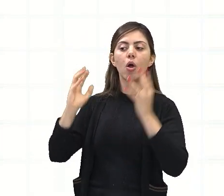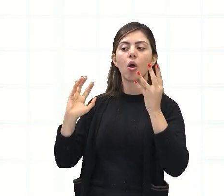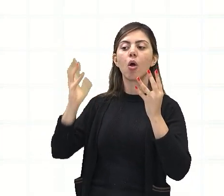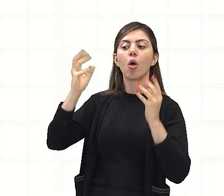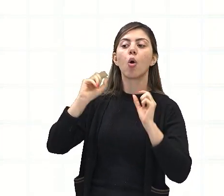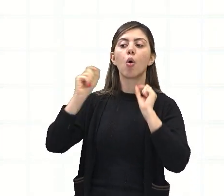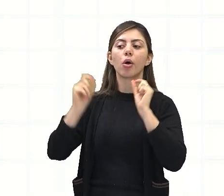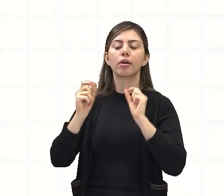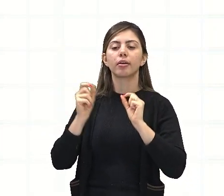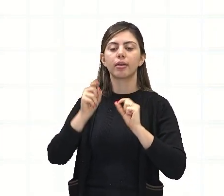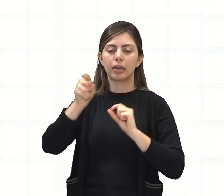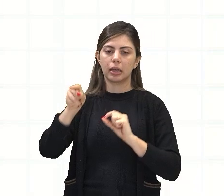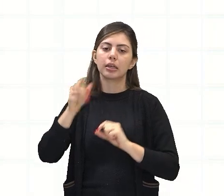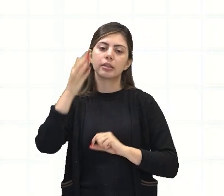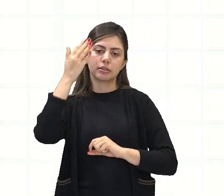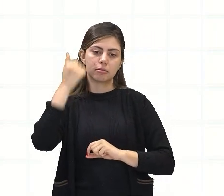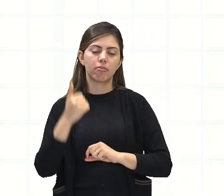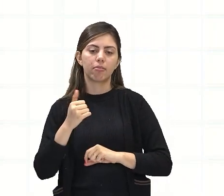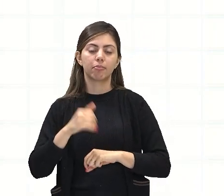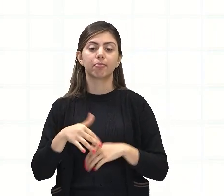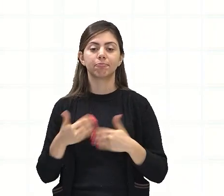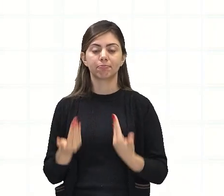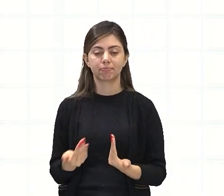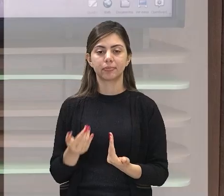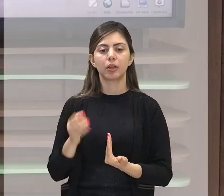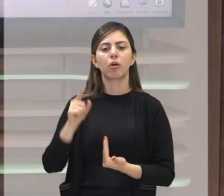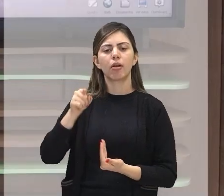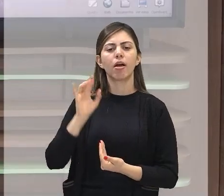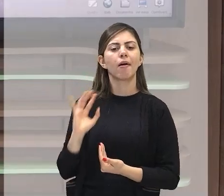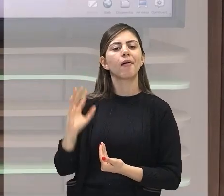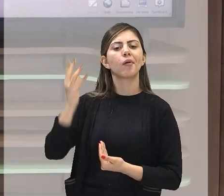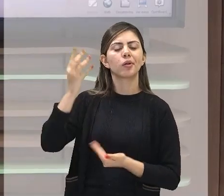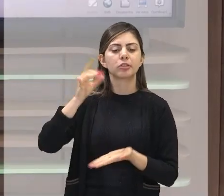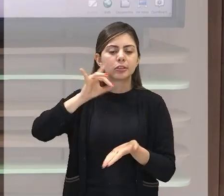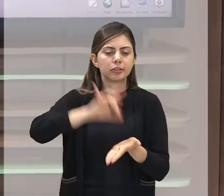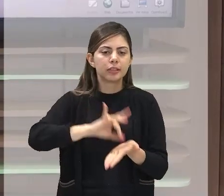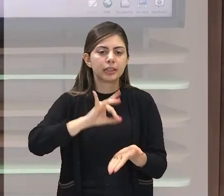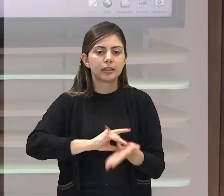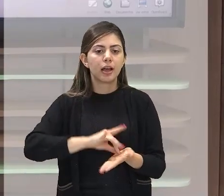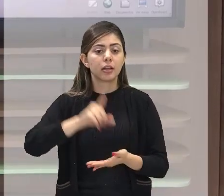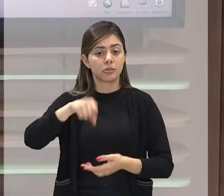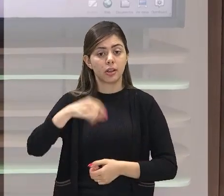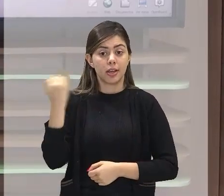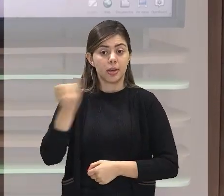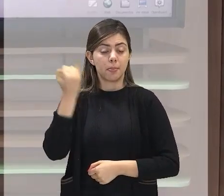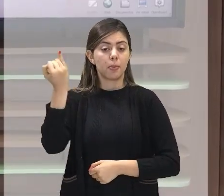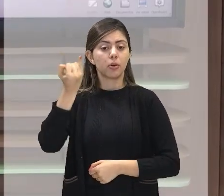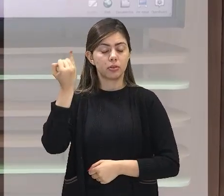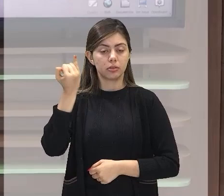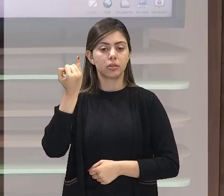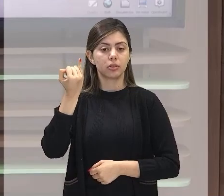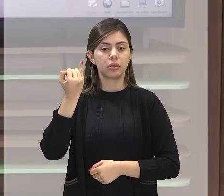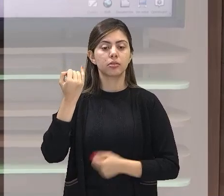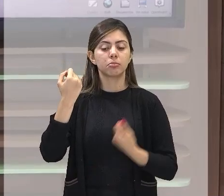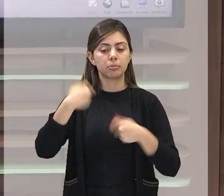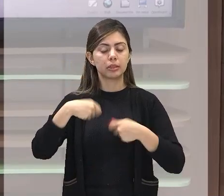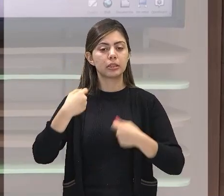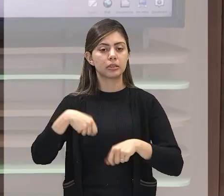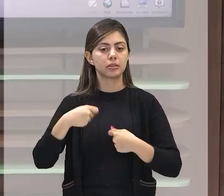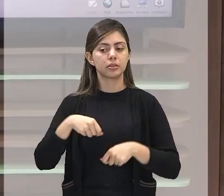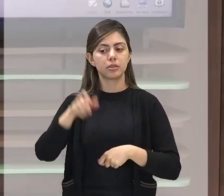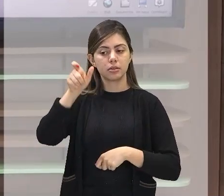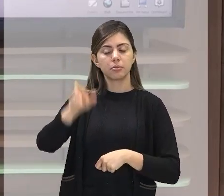esses fatos, e os fatos, ele tem essa natureza, não é? Que tem que ser importante, tem que ser relevante, tem que ser